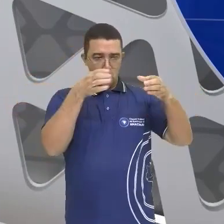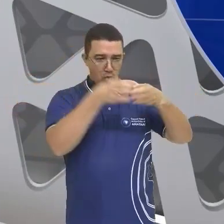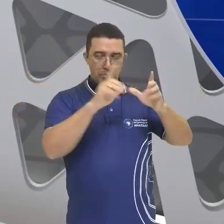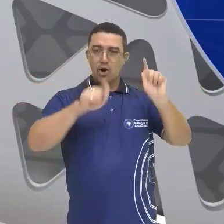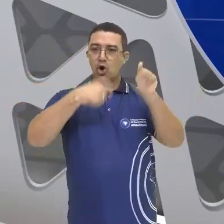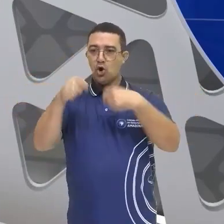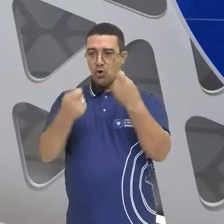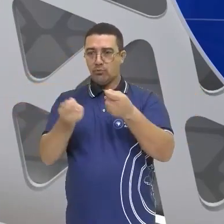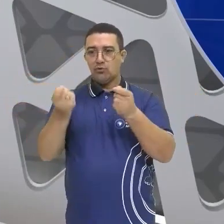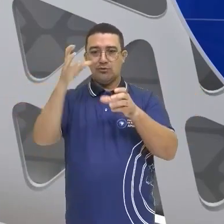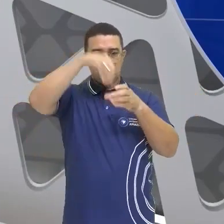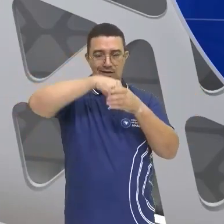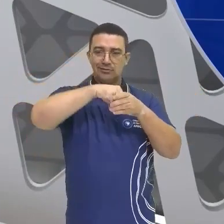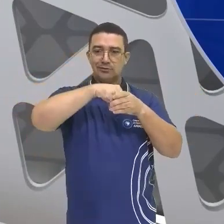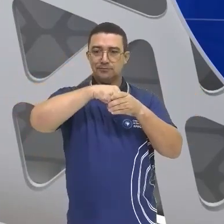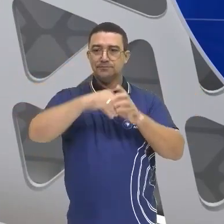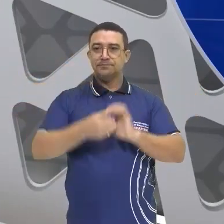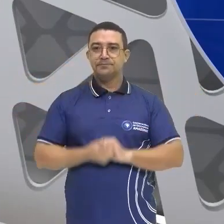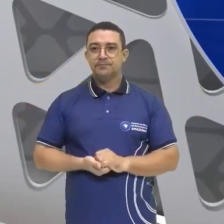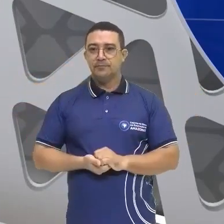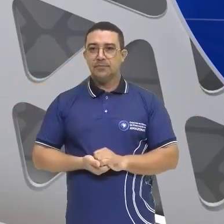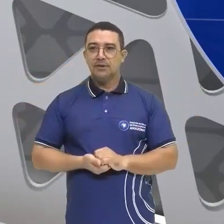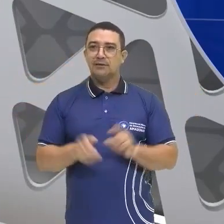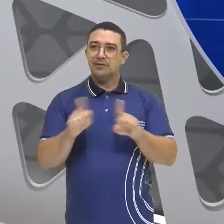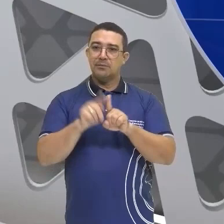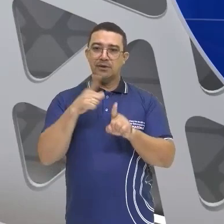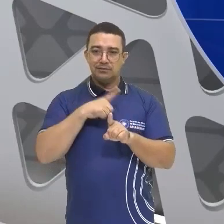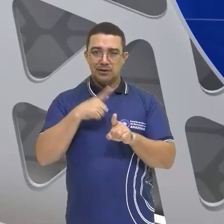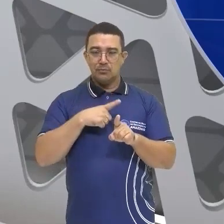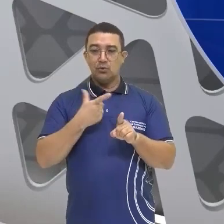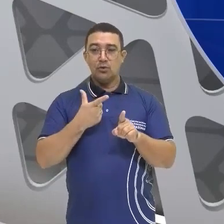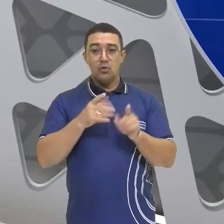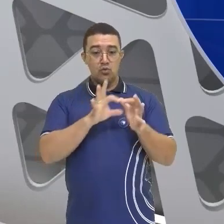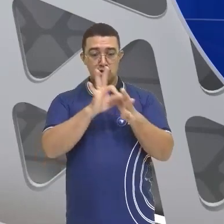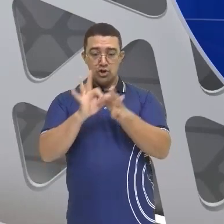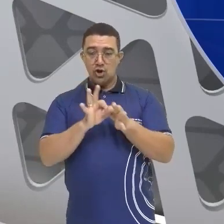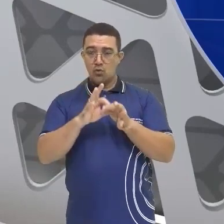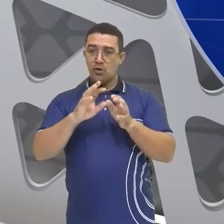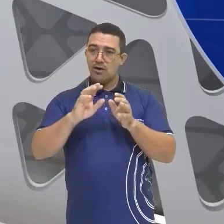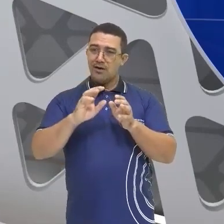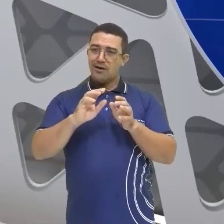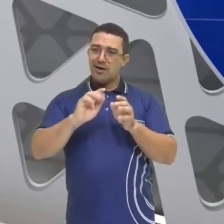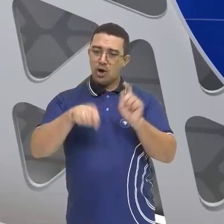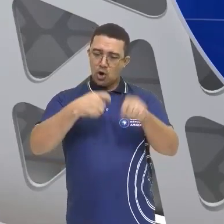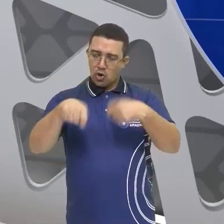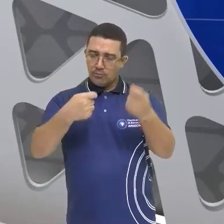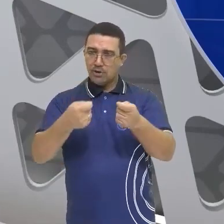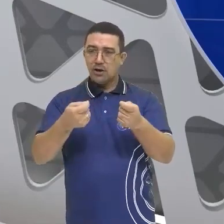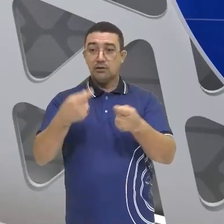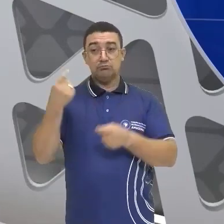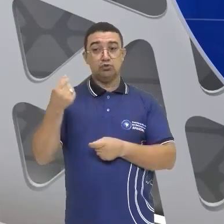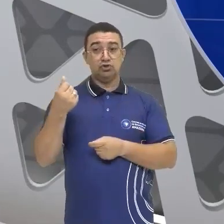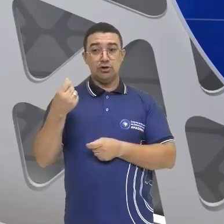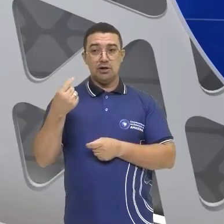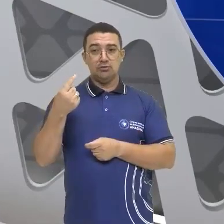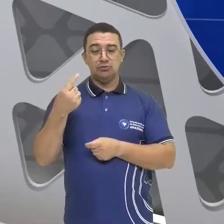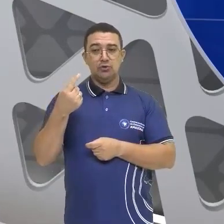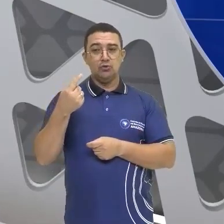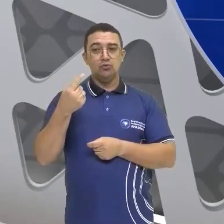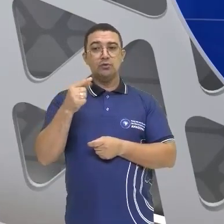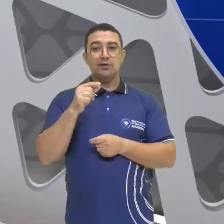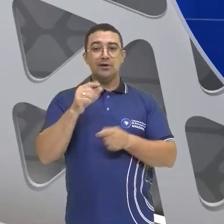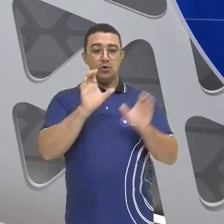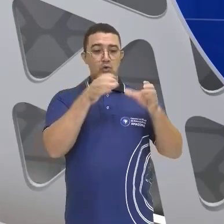encontra nesse estágio de evolução. Temos a União Econômica e Monetária, que é quando esse bloco econômico ele cria